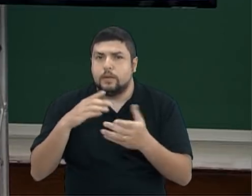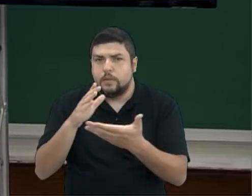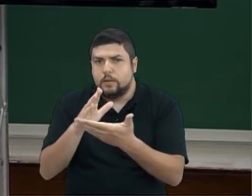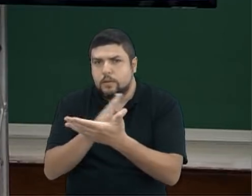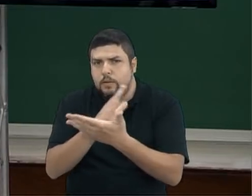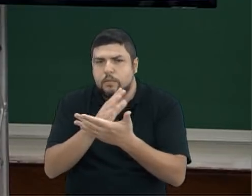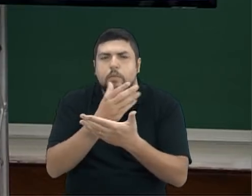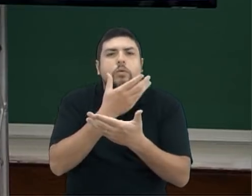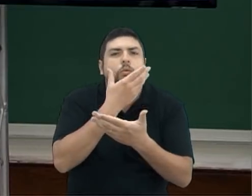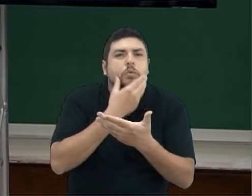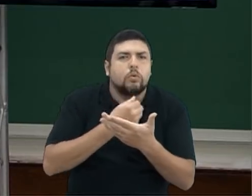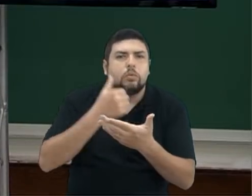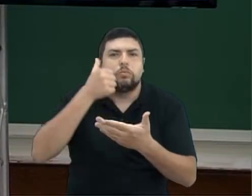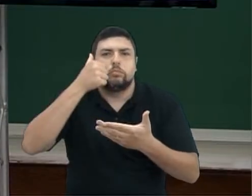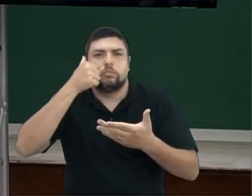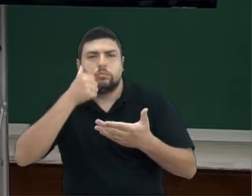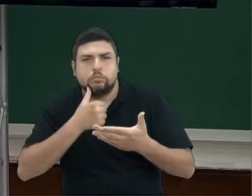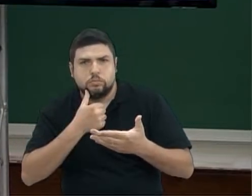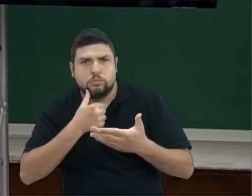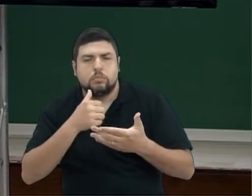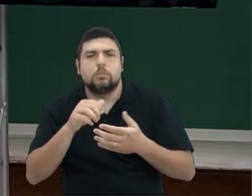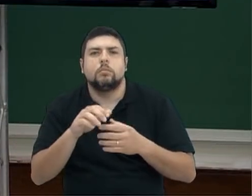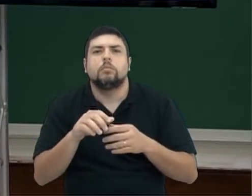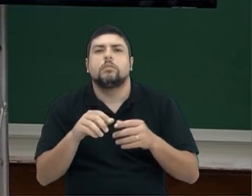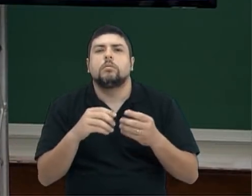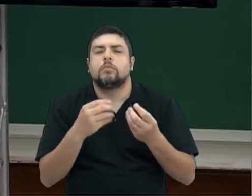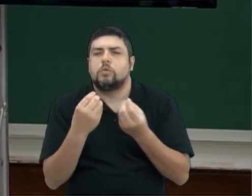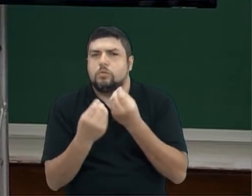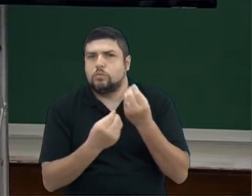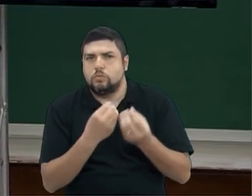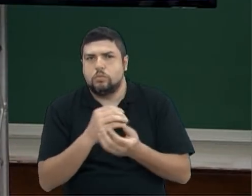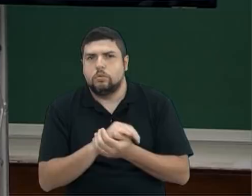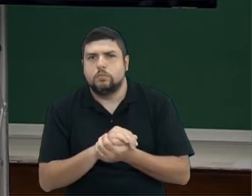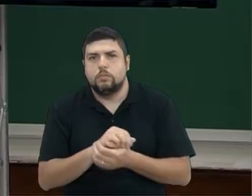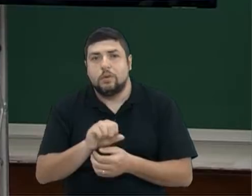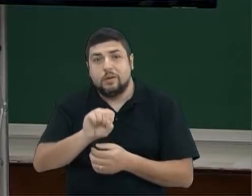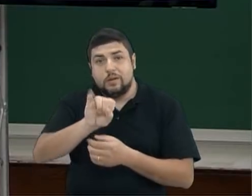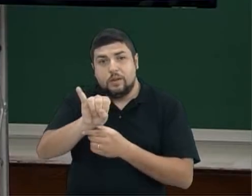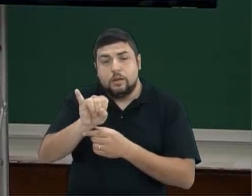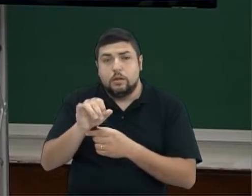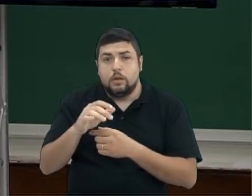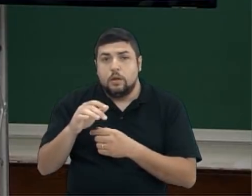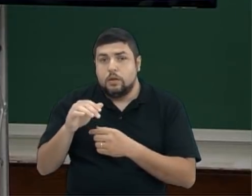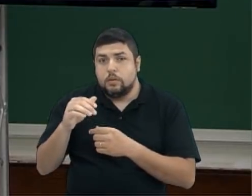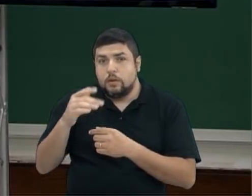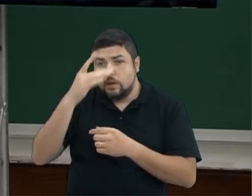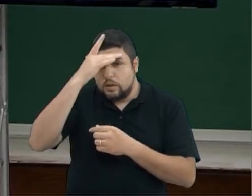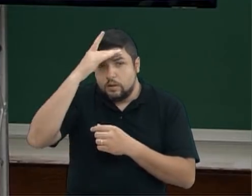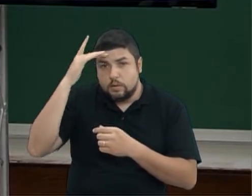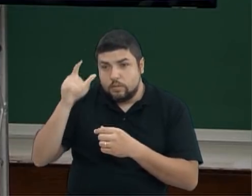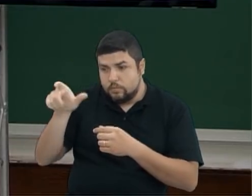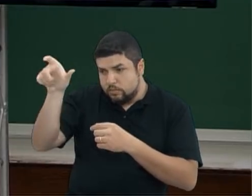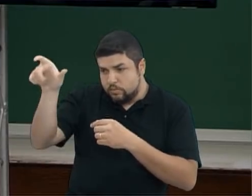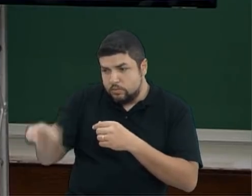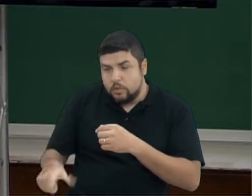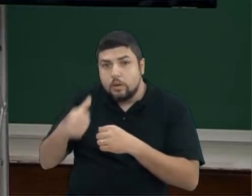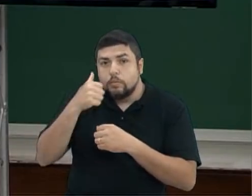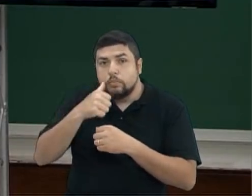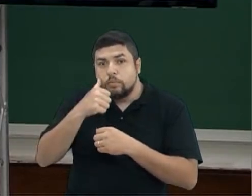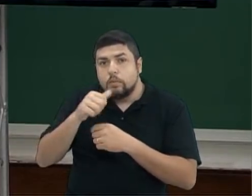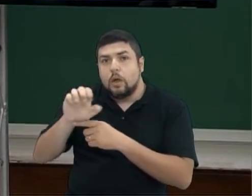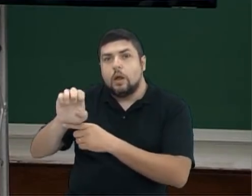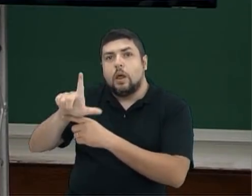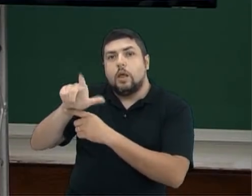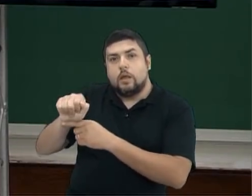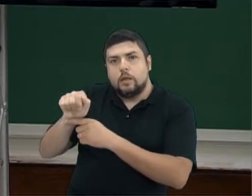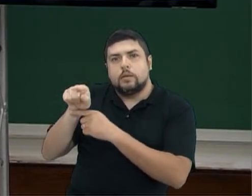a variação ali de gênero. Por quê? Se eu tenho uma pessoa no feminino, eu digo ela. Se eu tenho um objeto